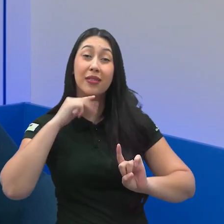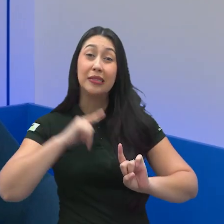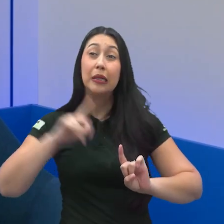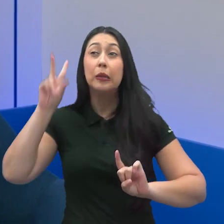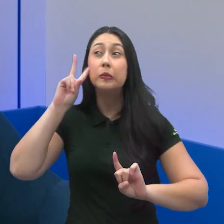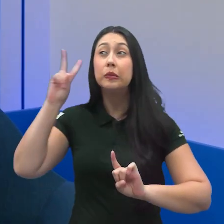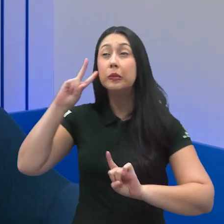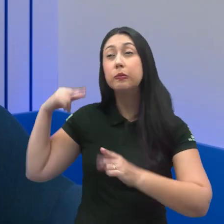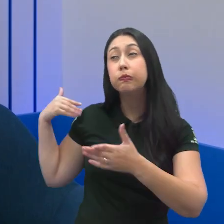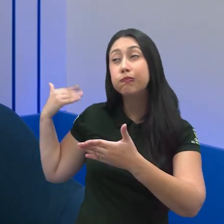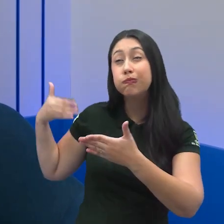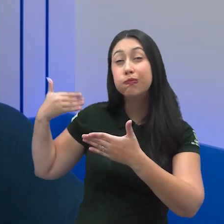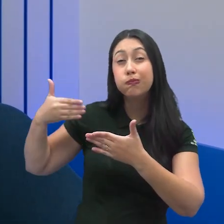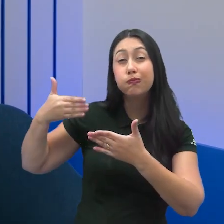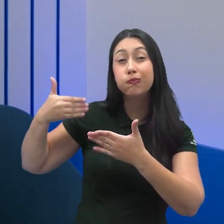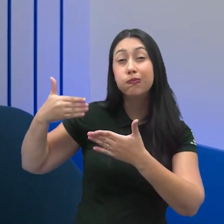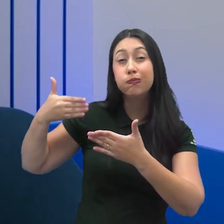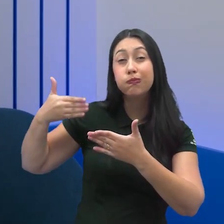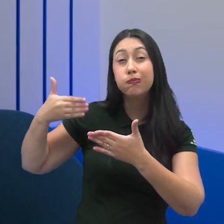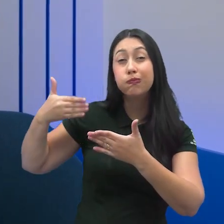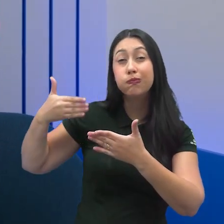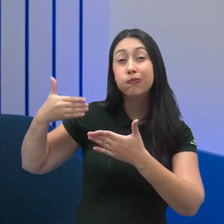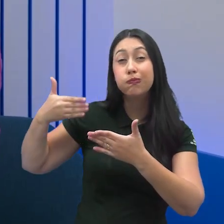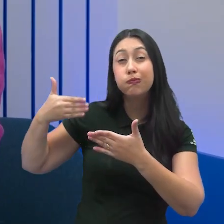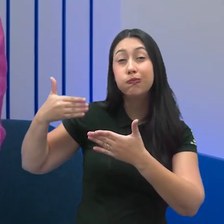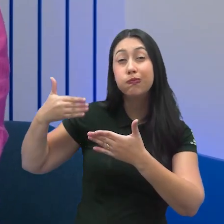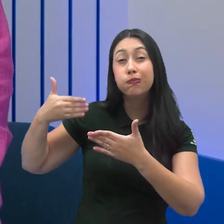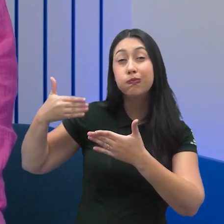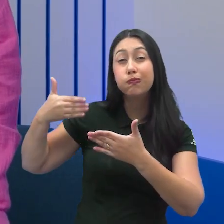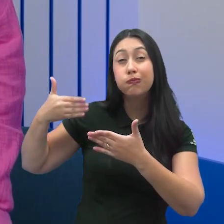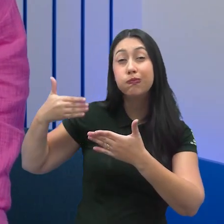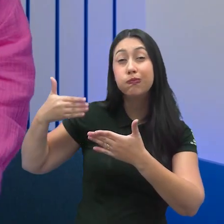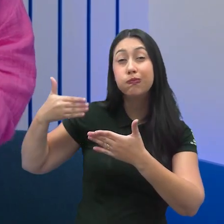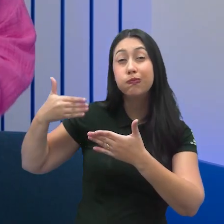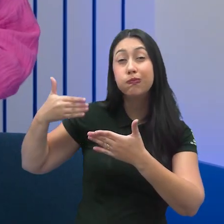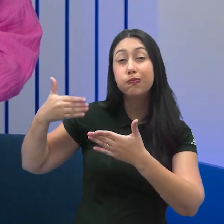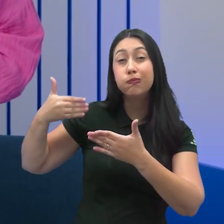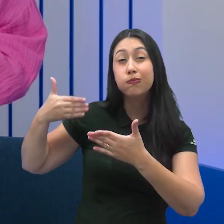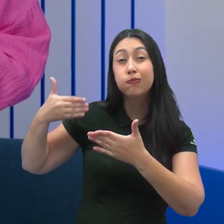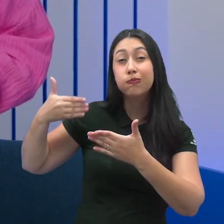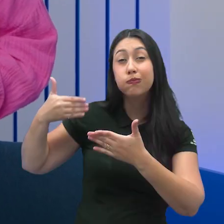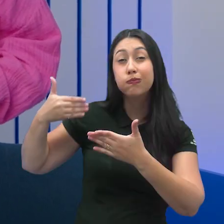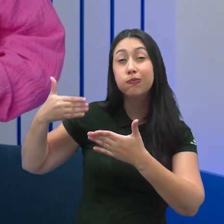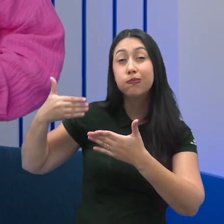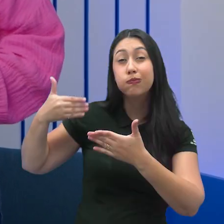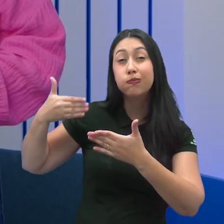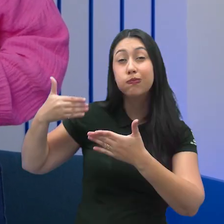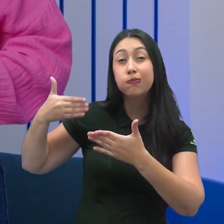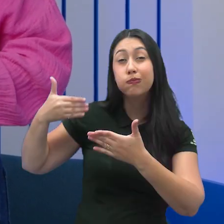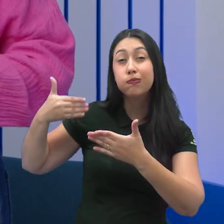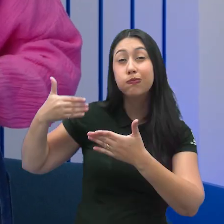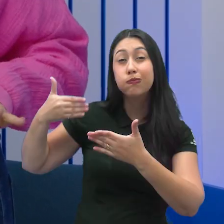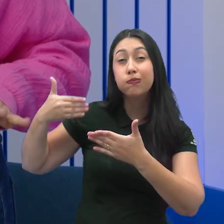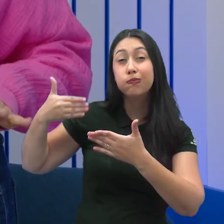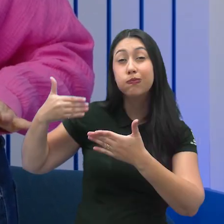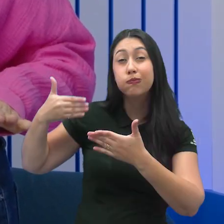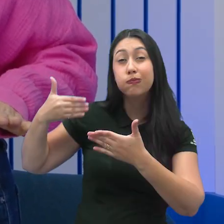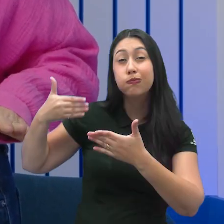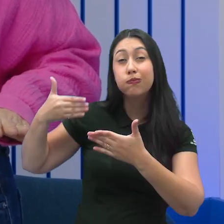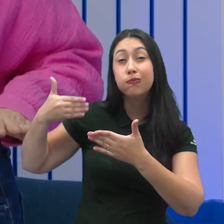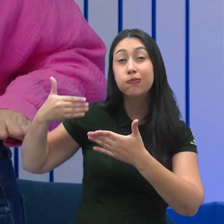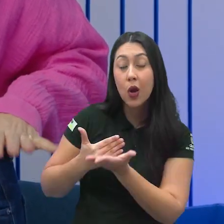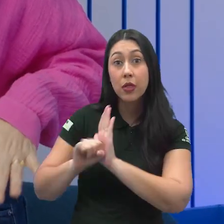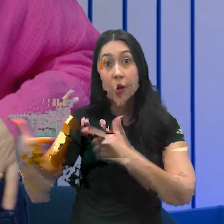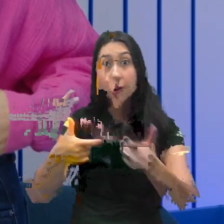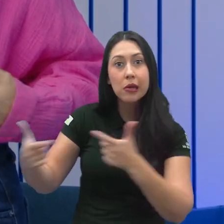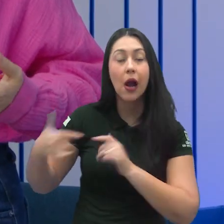século XX, se tornou data fixa em 1913, quando, às vésperas da Primeira Guerra Mundial, milhares de mulheres